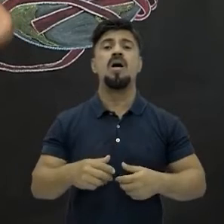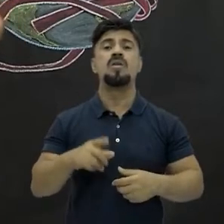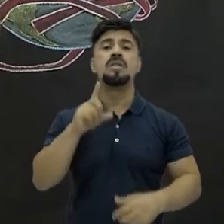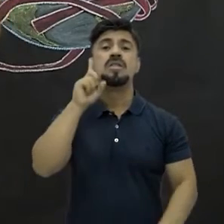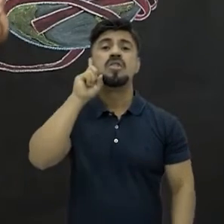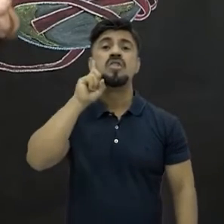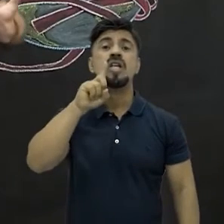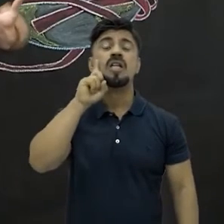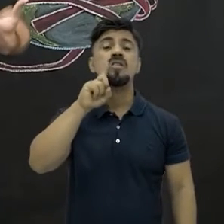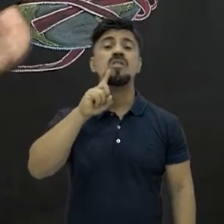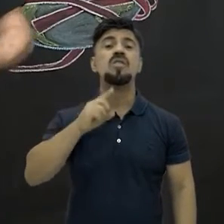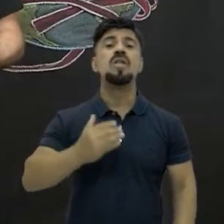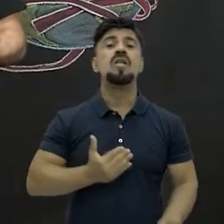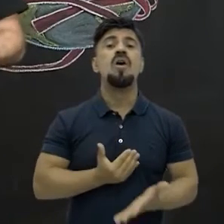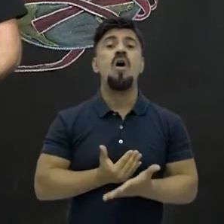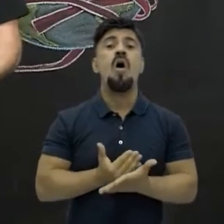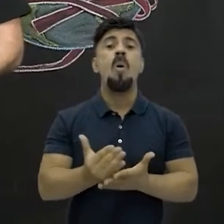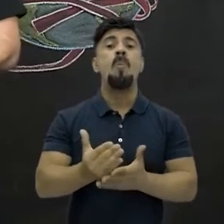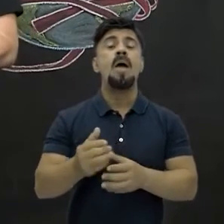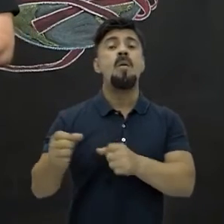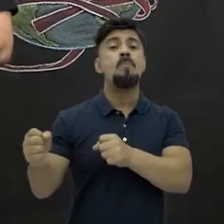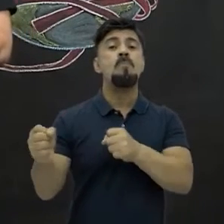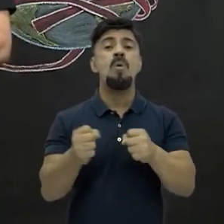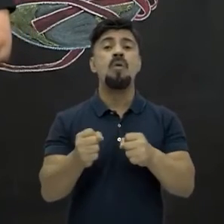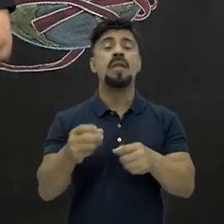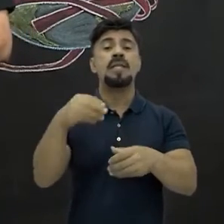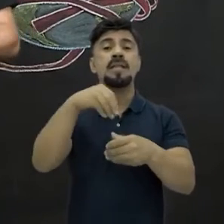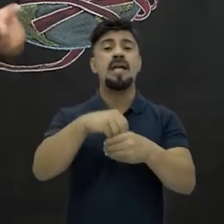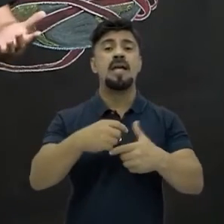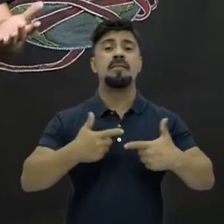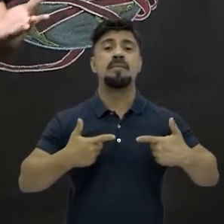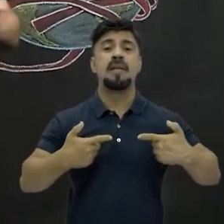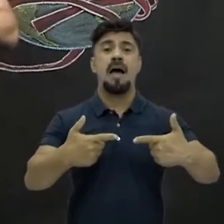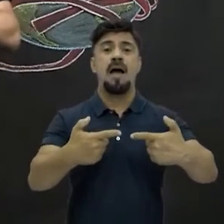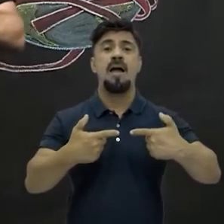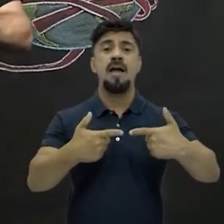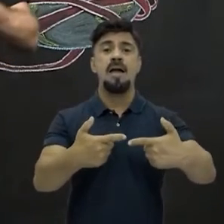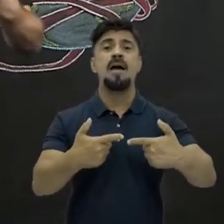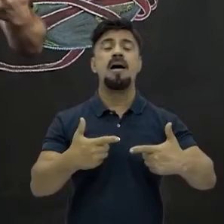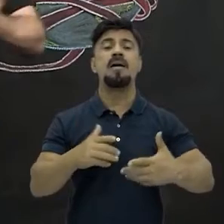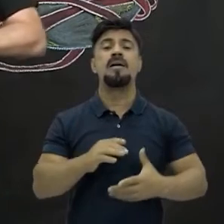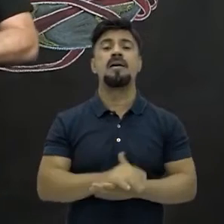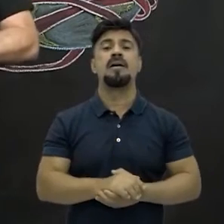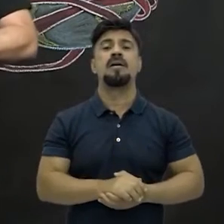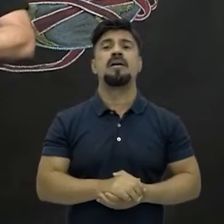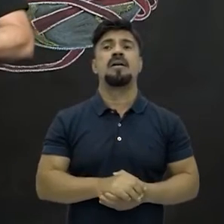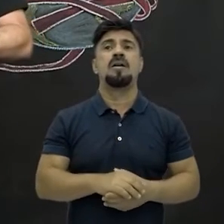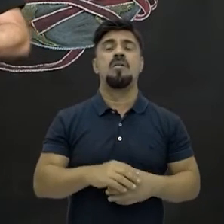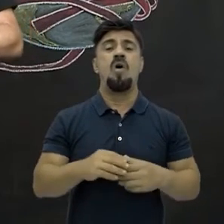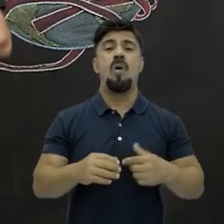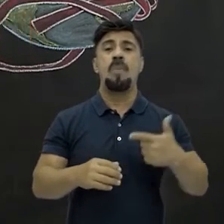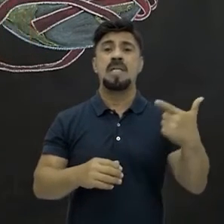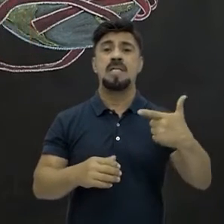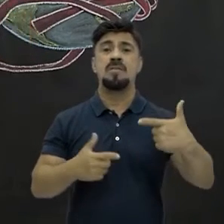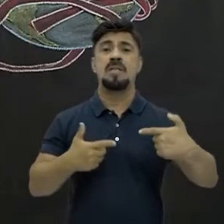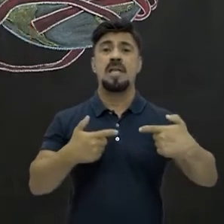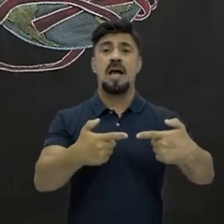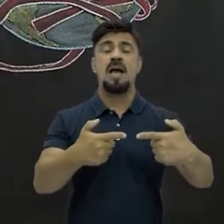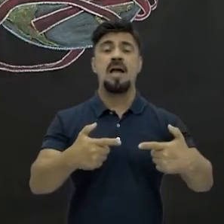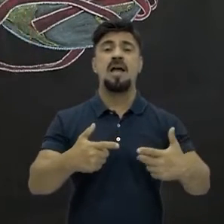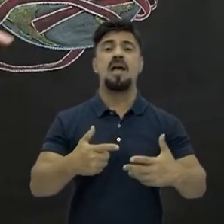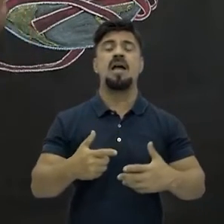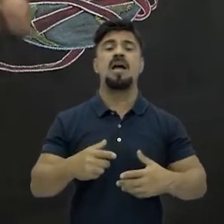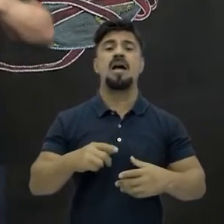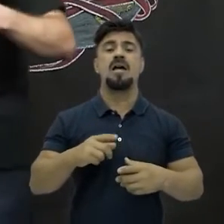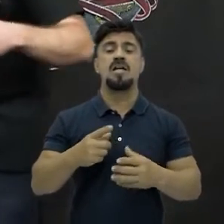Unidos passam então a ter um poder efetivo dentro da guerra, também acabando aí definindo a Segunda Guerra junto com a União